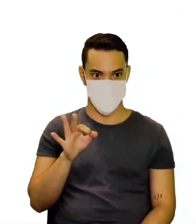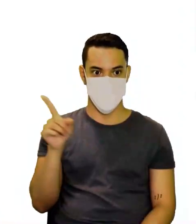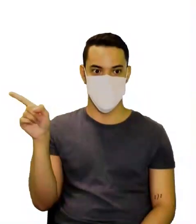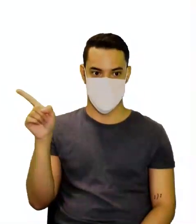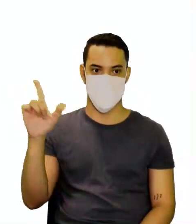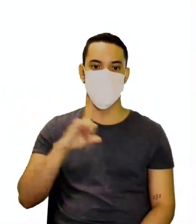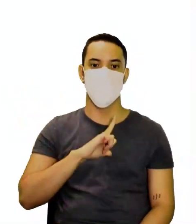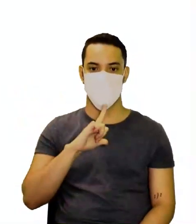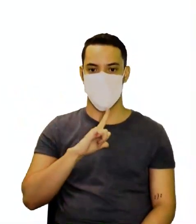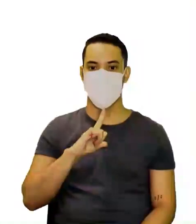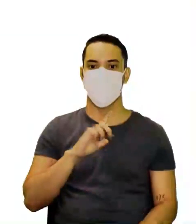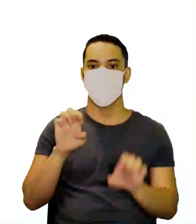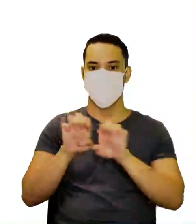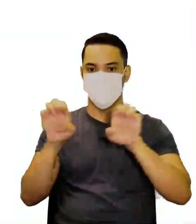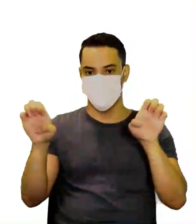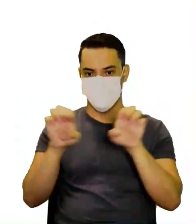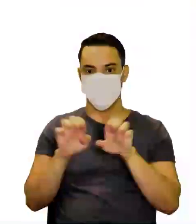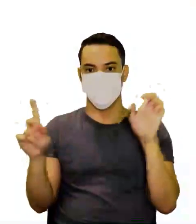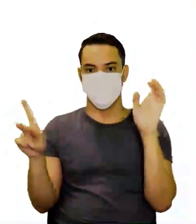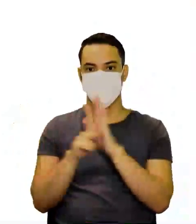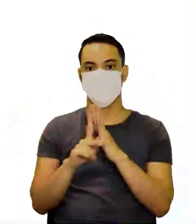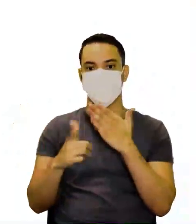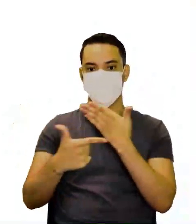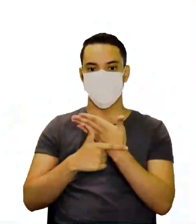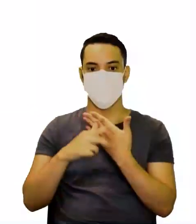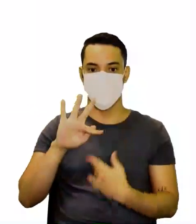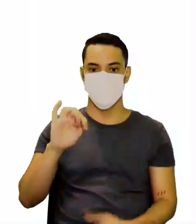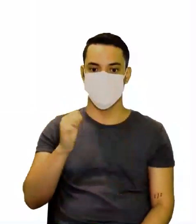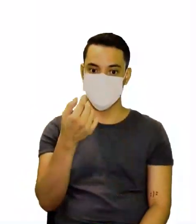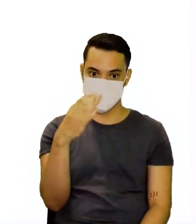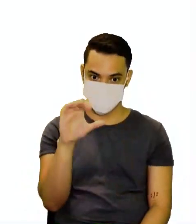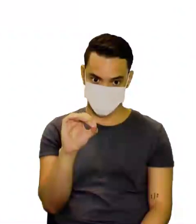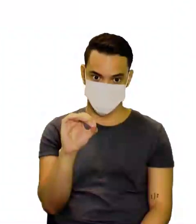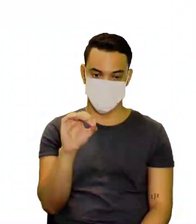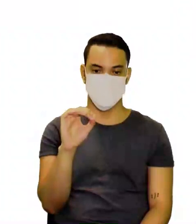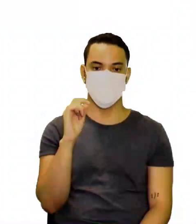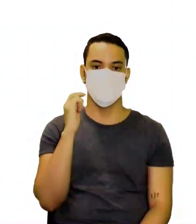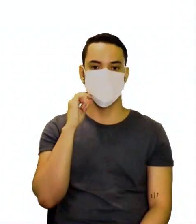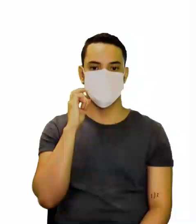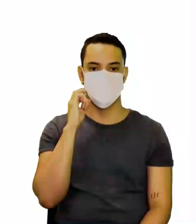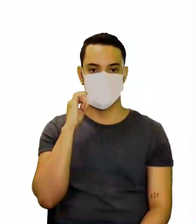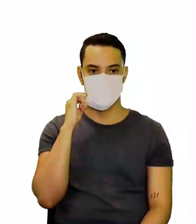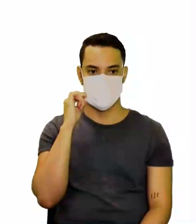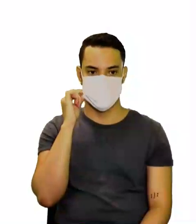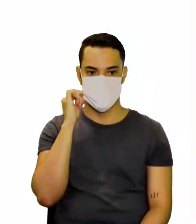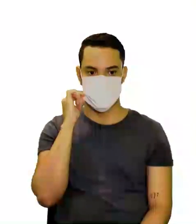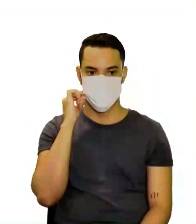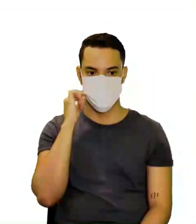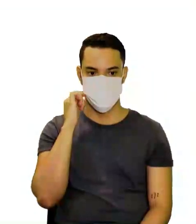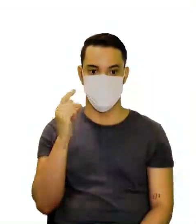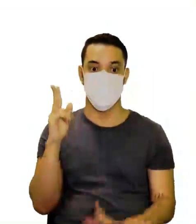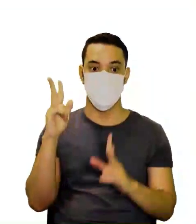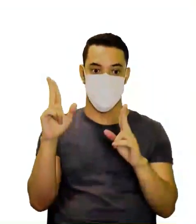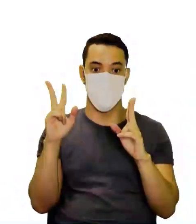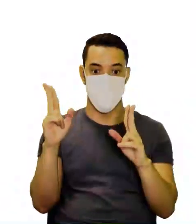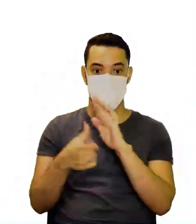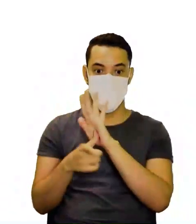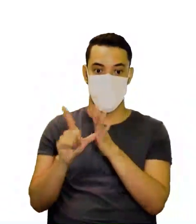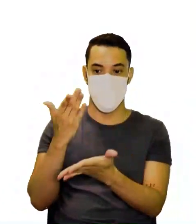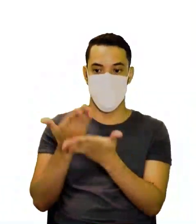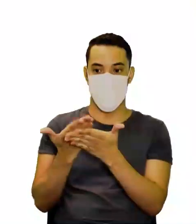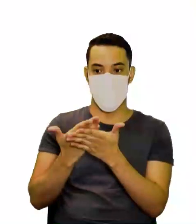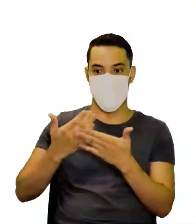nós temos uma funçãozinha de primeiro grau e aqui eu vou ter uma função decrescente. Então, eu tenho que olhar um gráfico, como nós vimos na aula